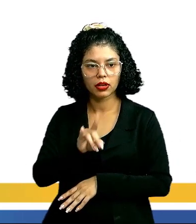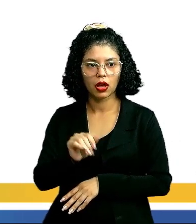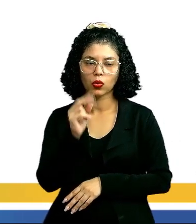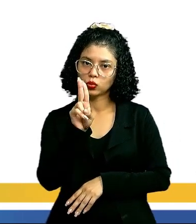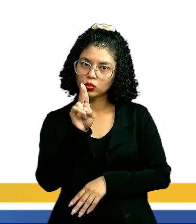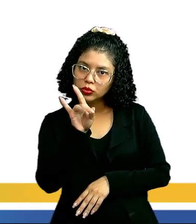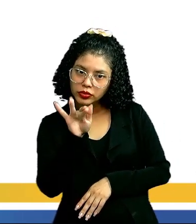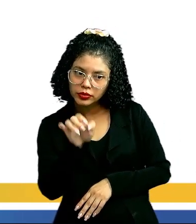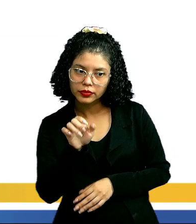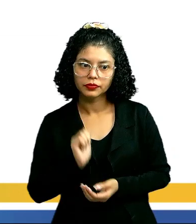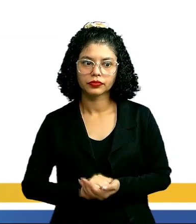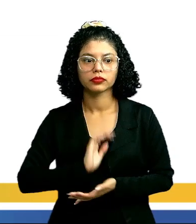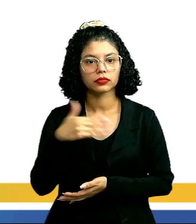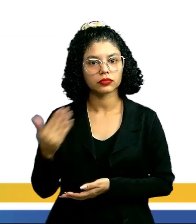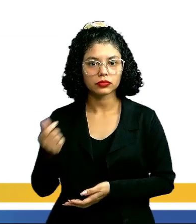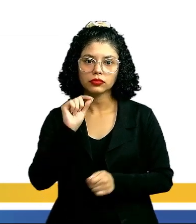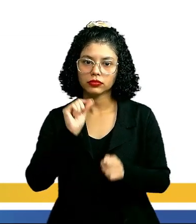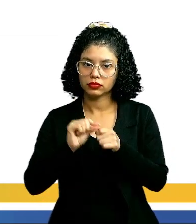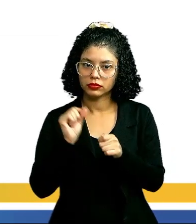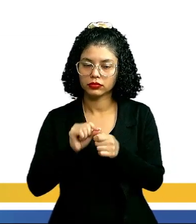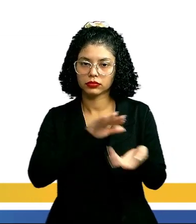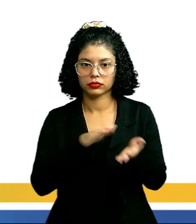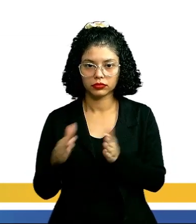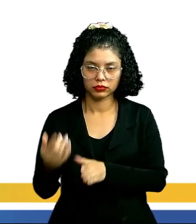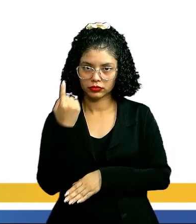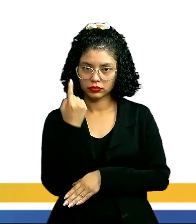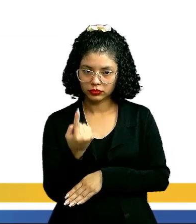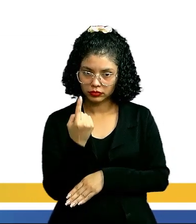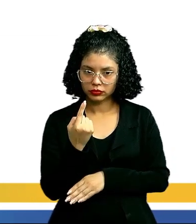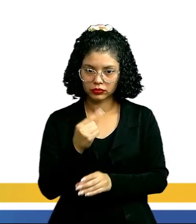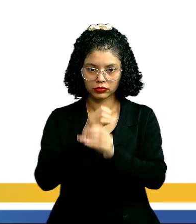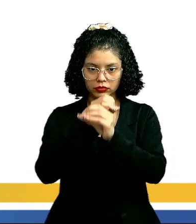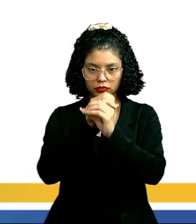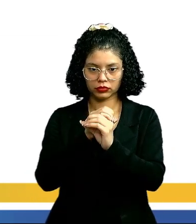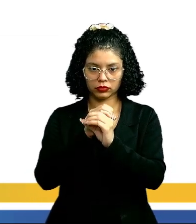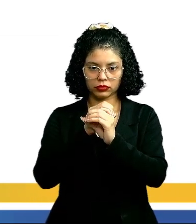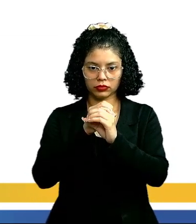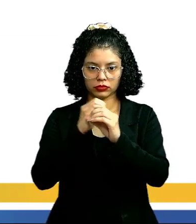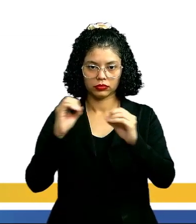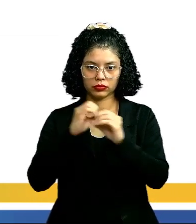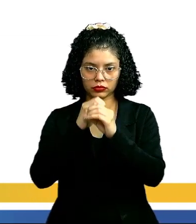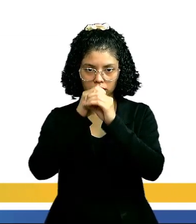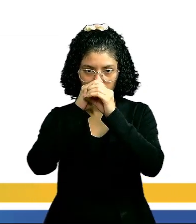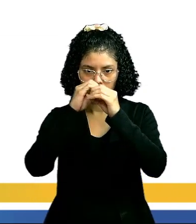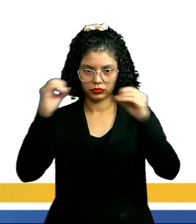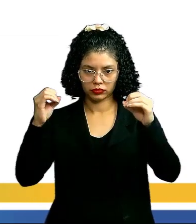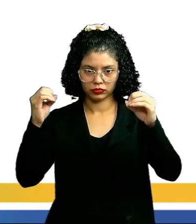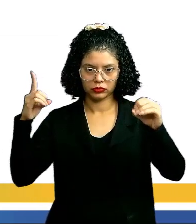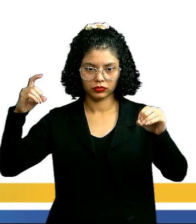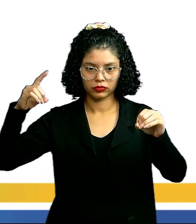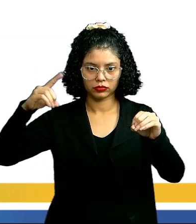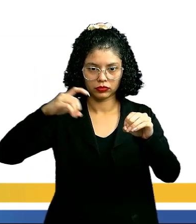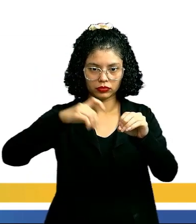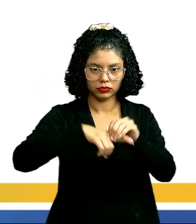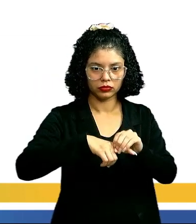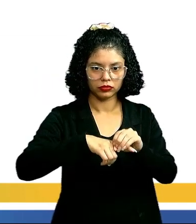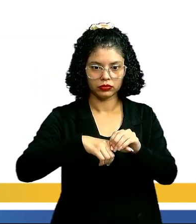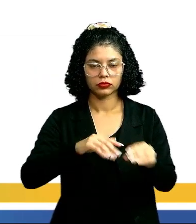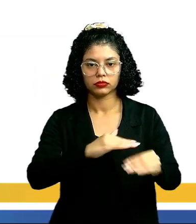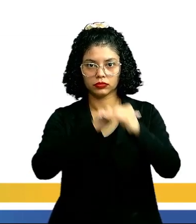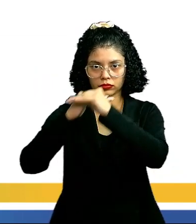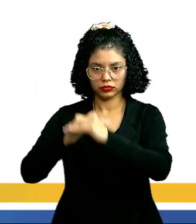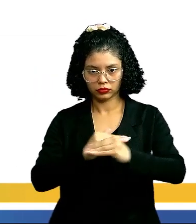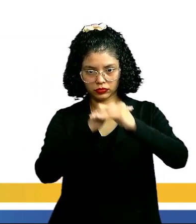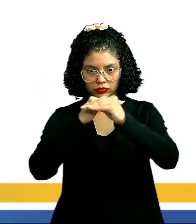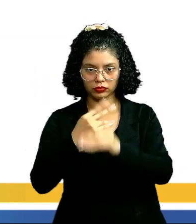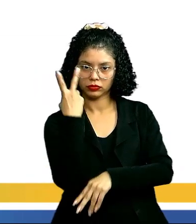são univitelinos? Quando eles se formaram a partir de um único ovócito e de um único espermatozoide. Eles são idênticos.